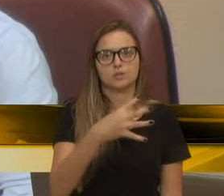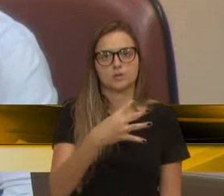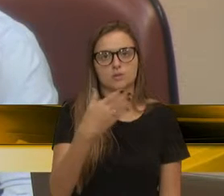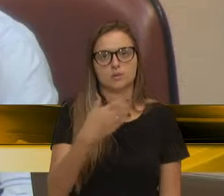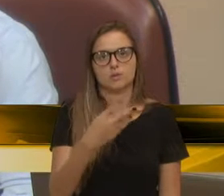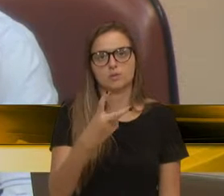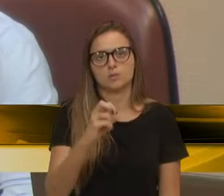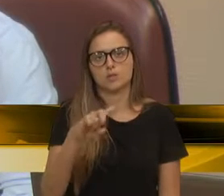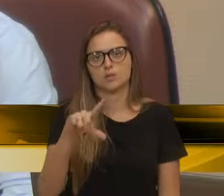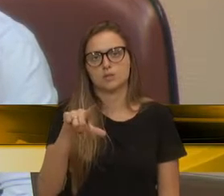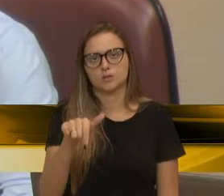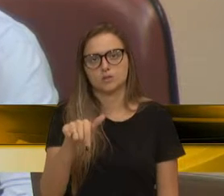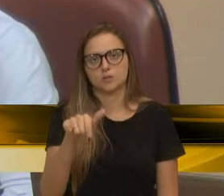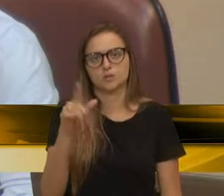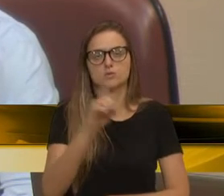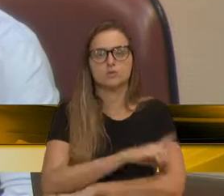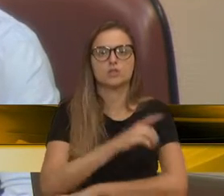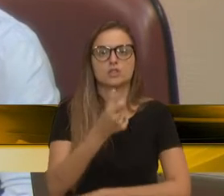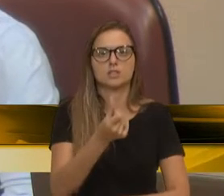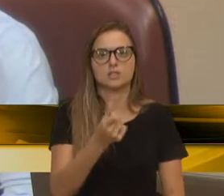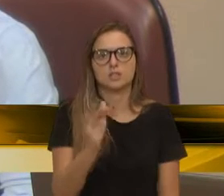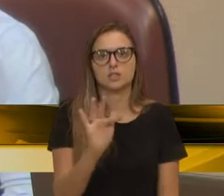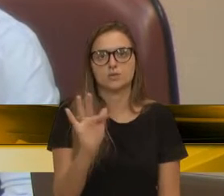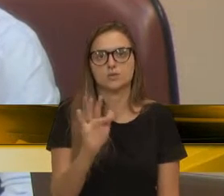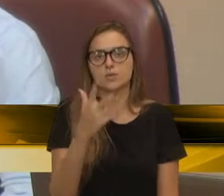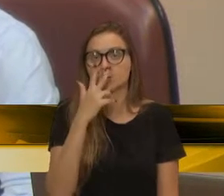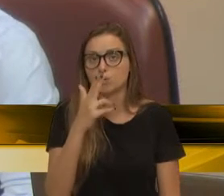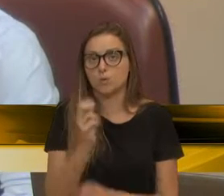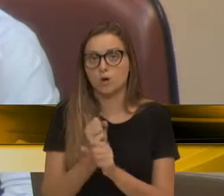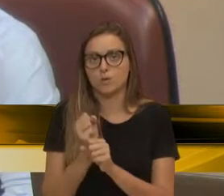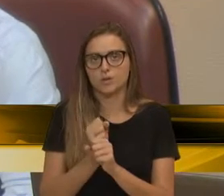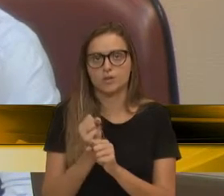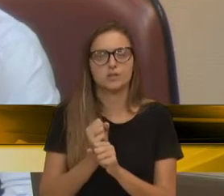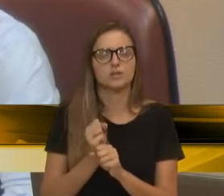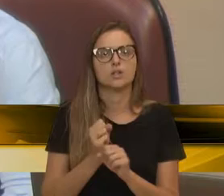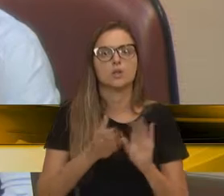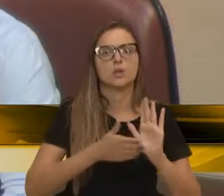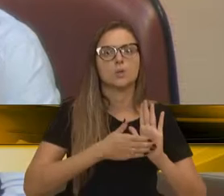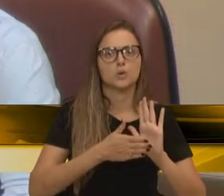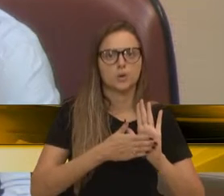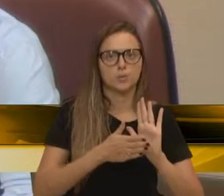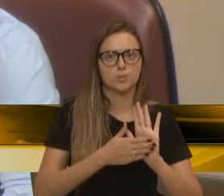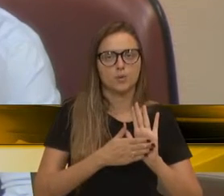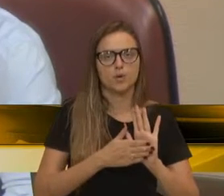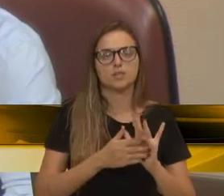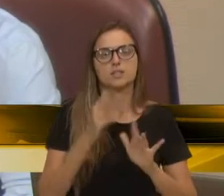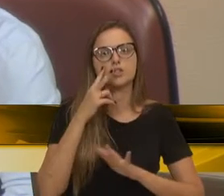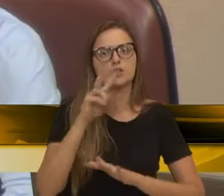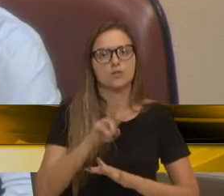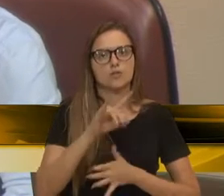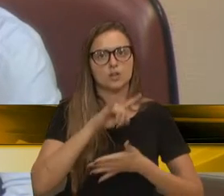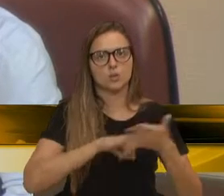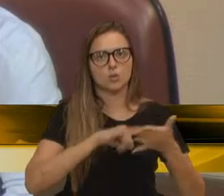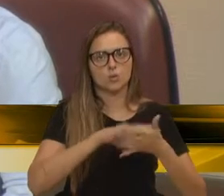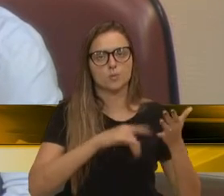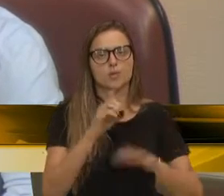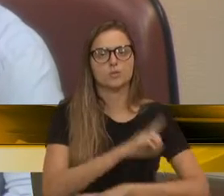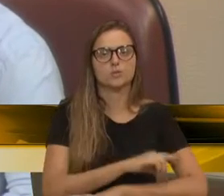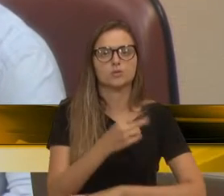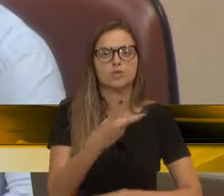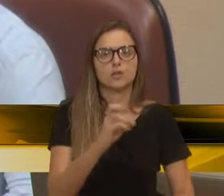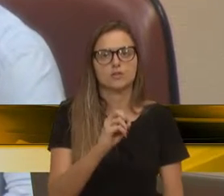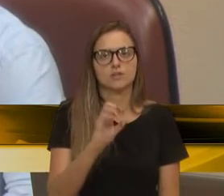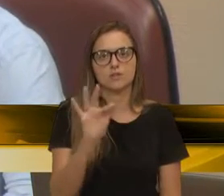54/2007 de 6 de fevereiro do mesmo ano a proposição de reexame administrativo de 20 de fevereiro de